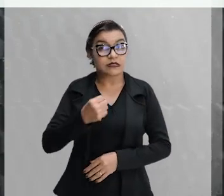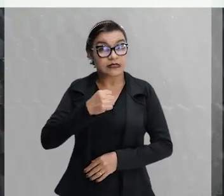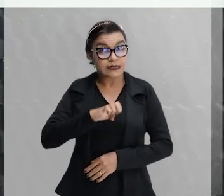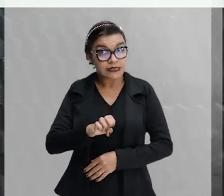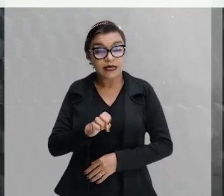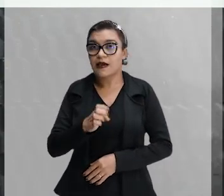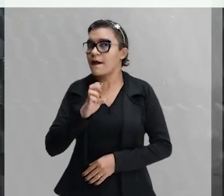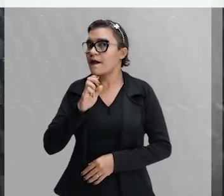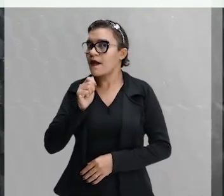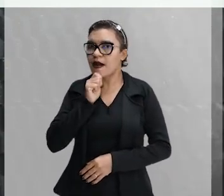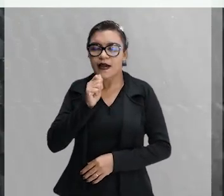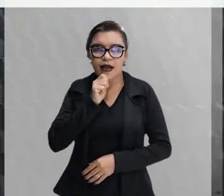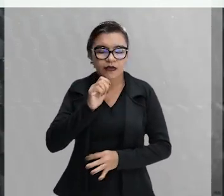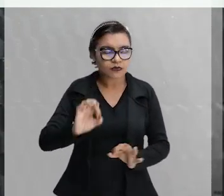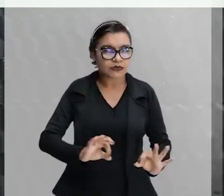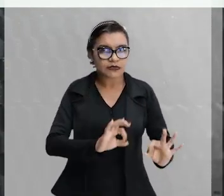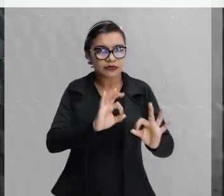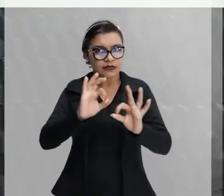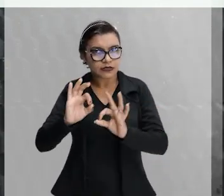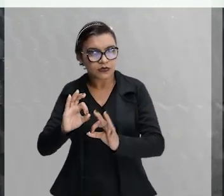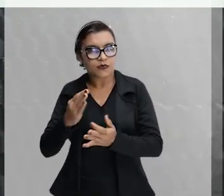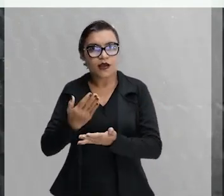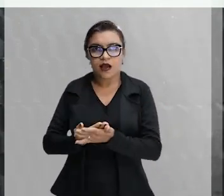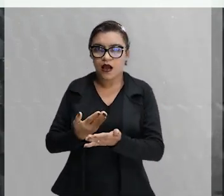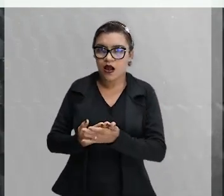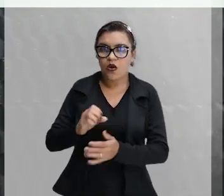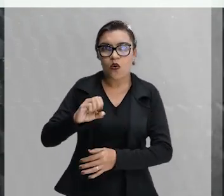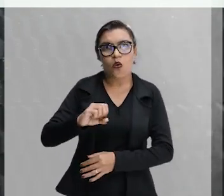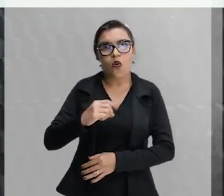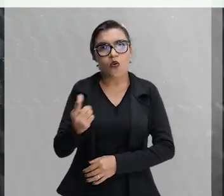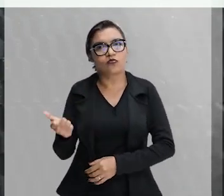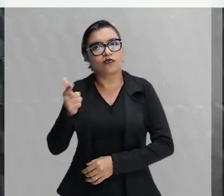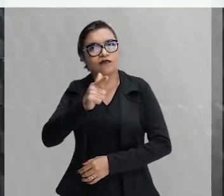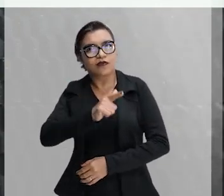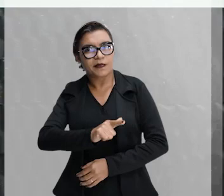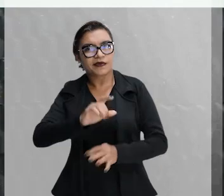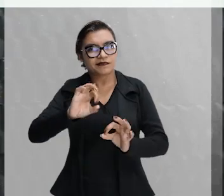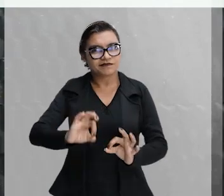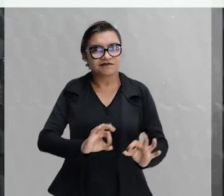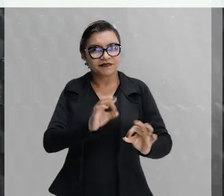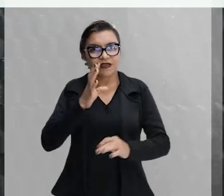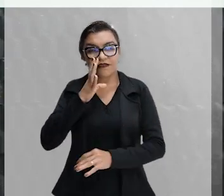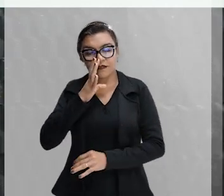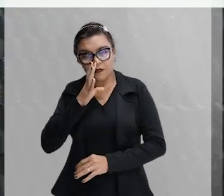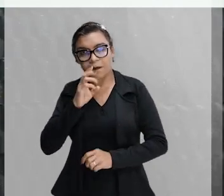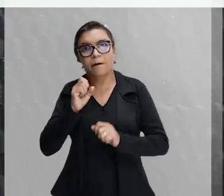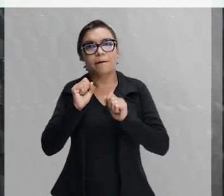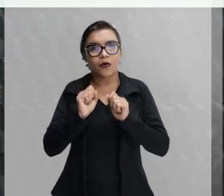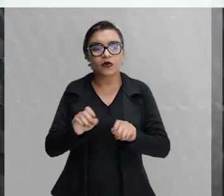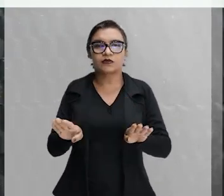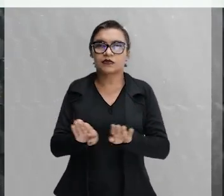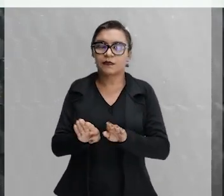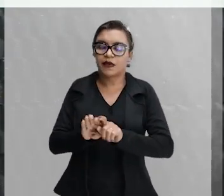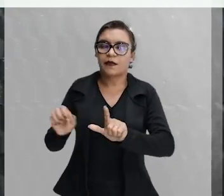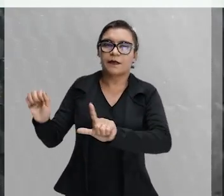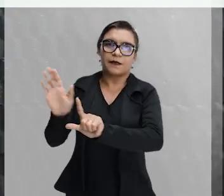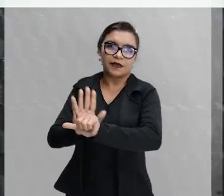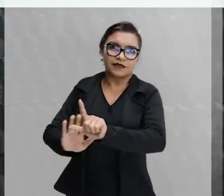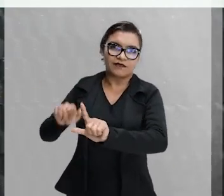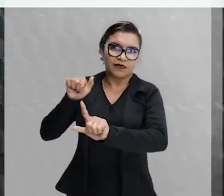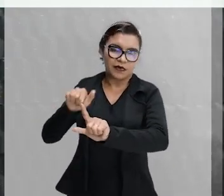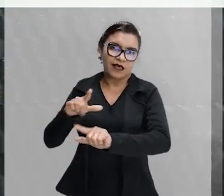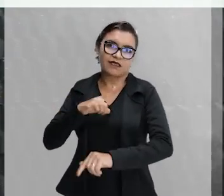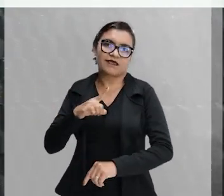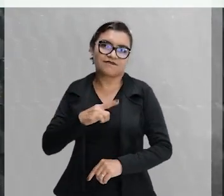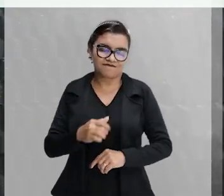aula, ou queira reforçar, revisar o conteúdo, você vai encontrar essa aula lá na plataforma Gonçalves